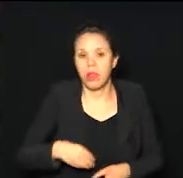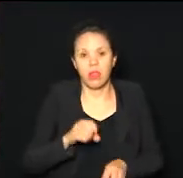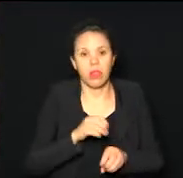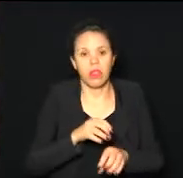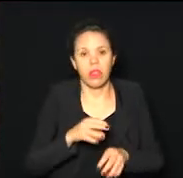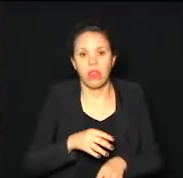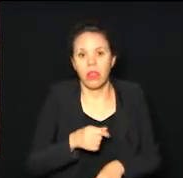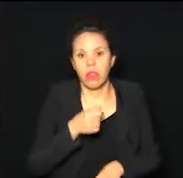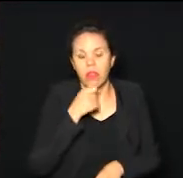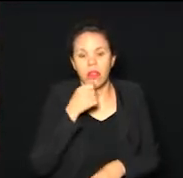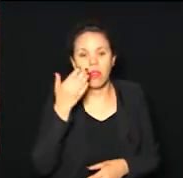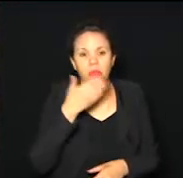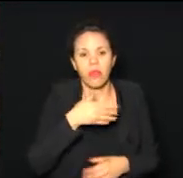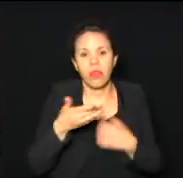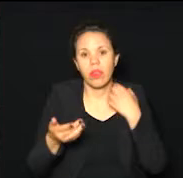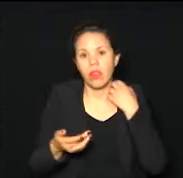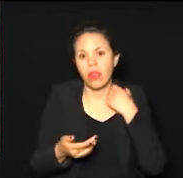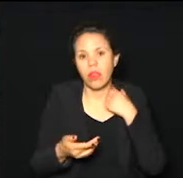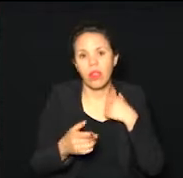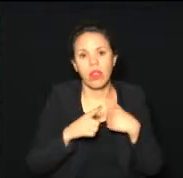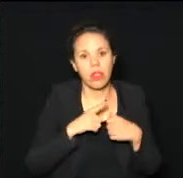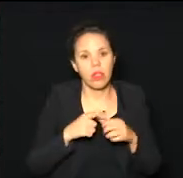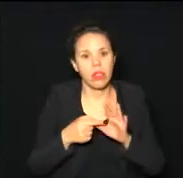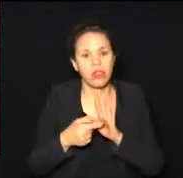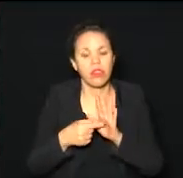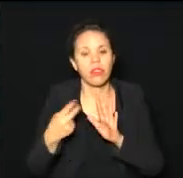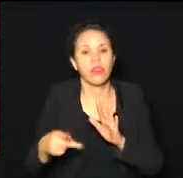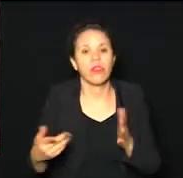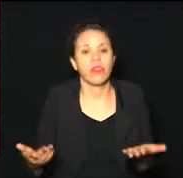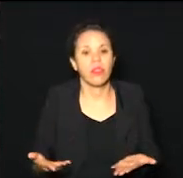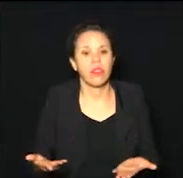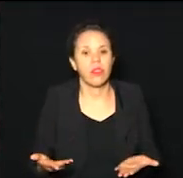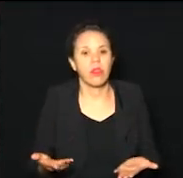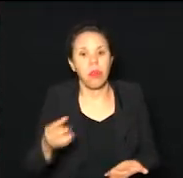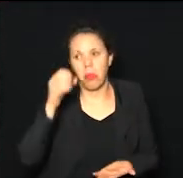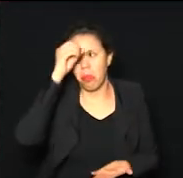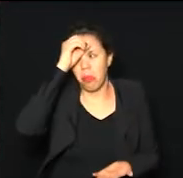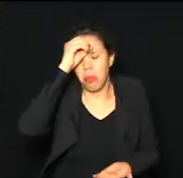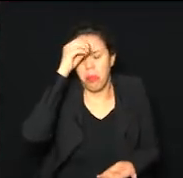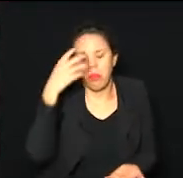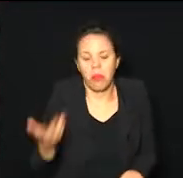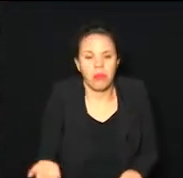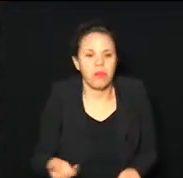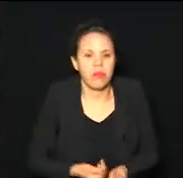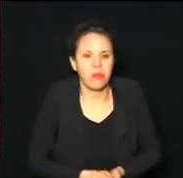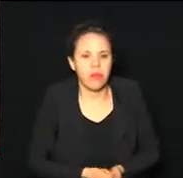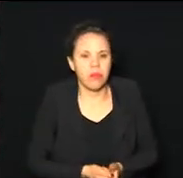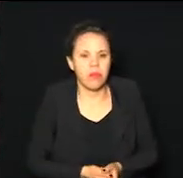não vi TV hoje, até pode ser que ele tenha indicado alguém, mas não estou sabendo.